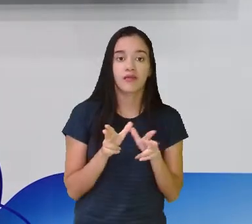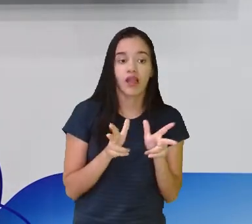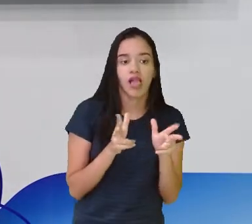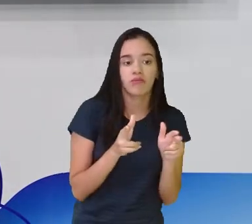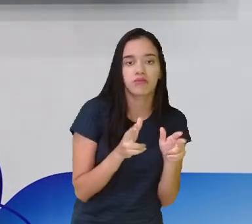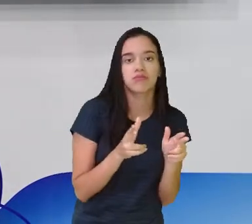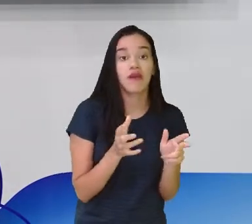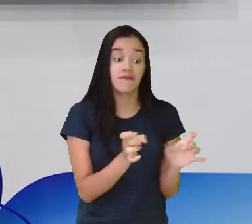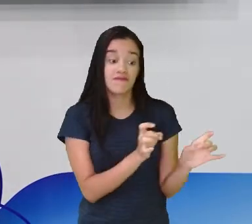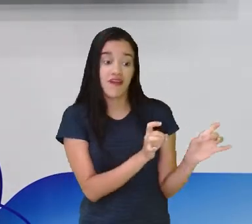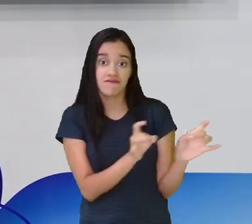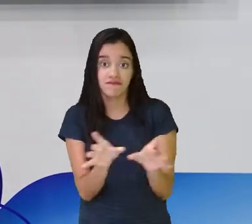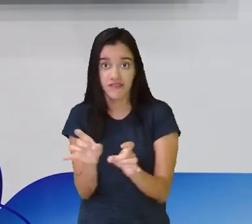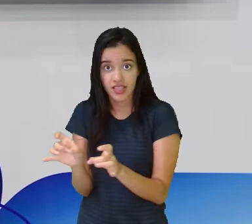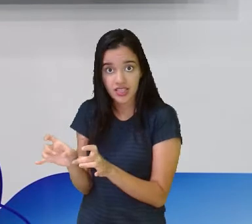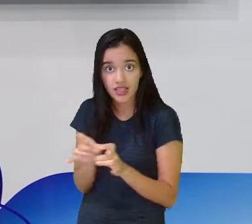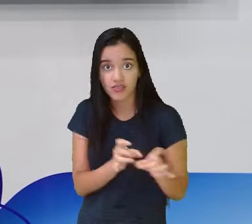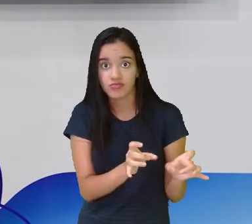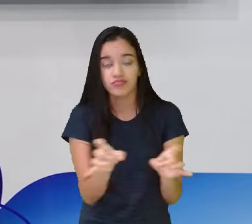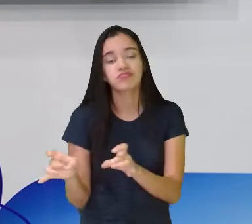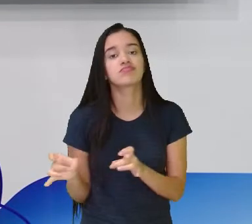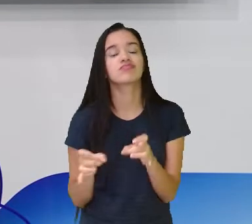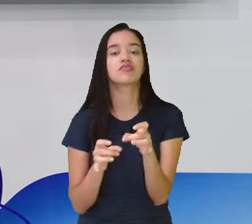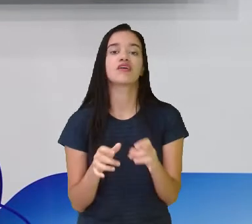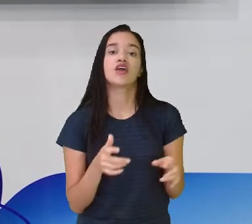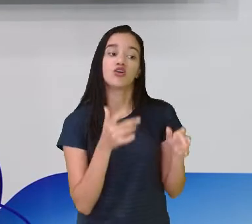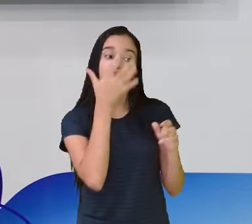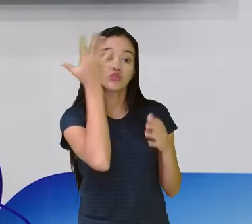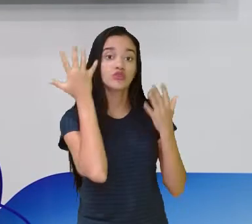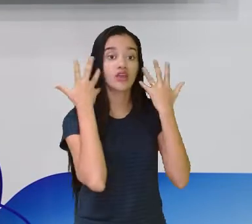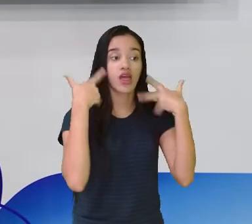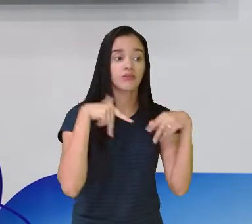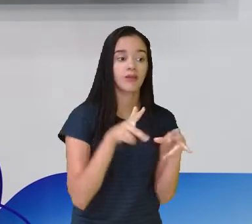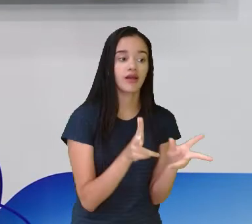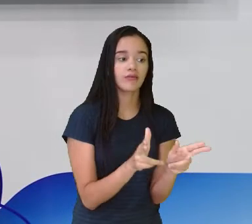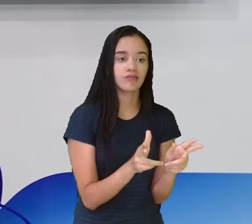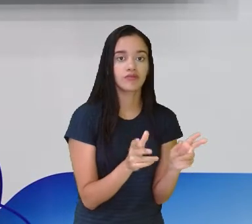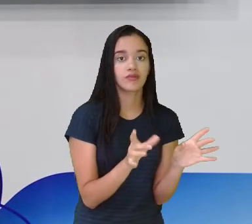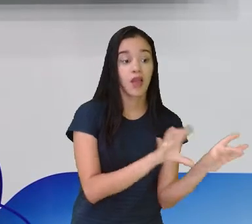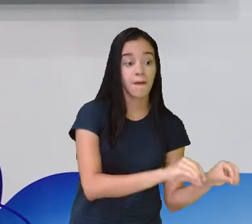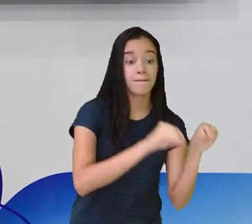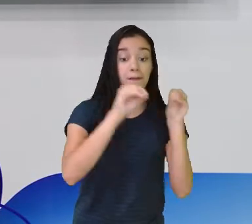para vender, para comercializar os caranguejos também, e outras